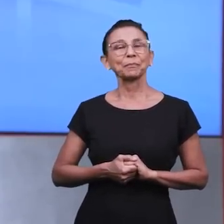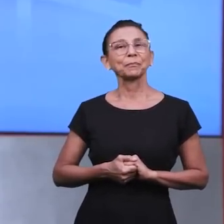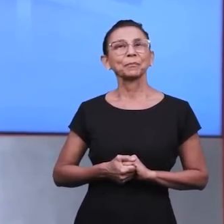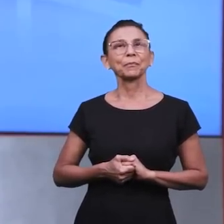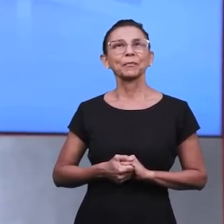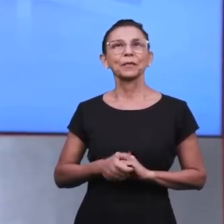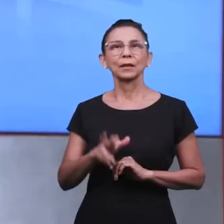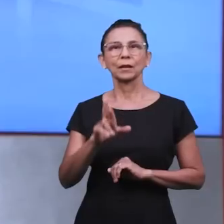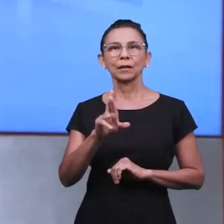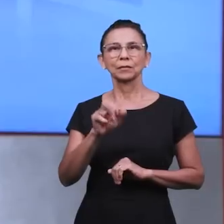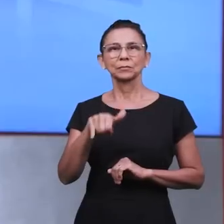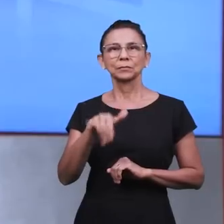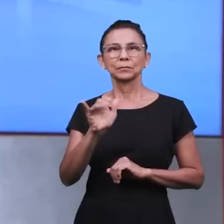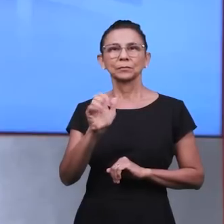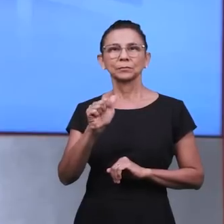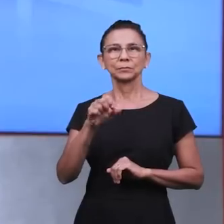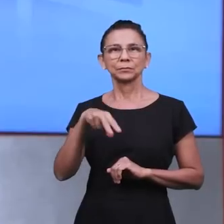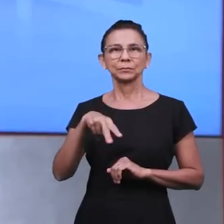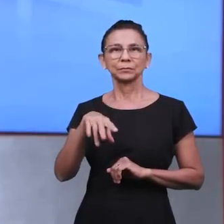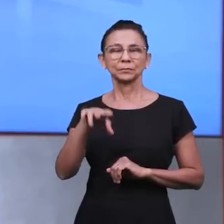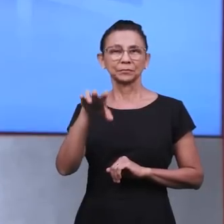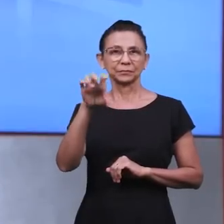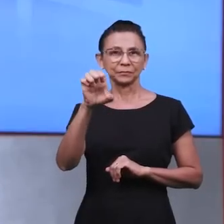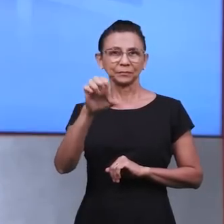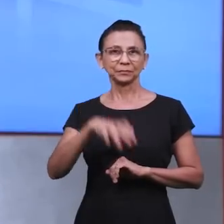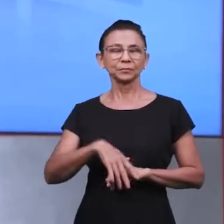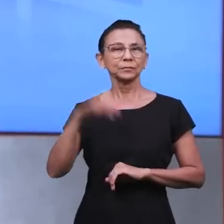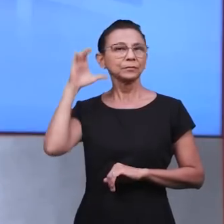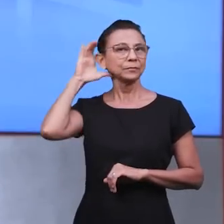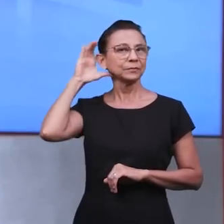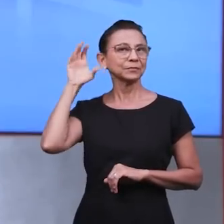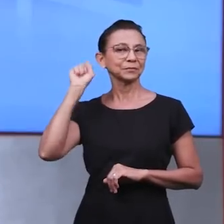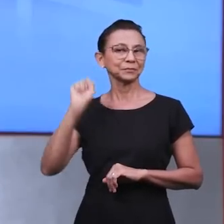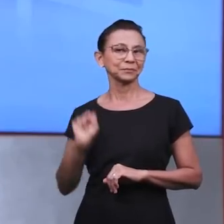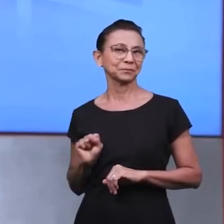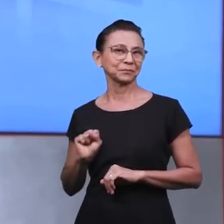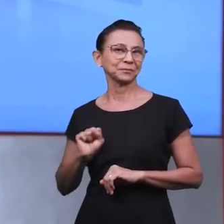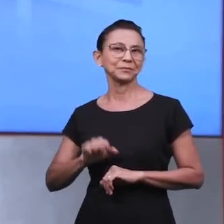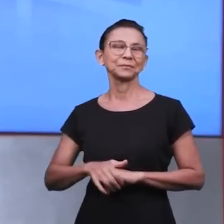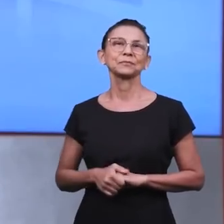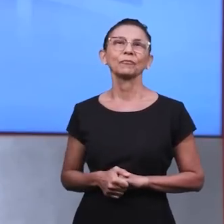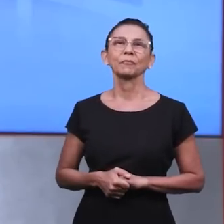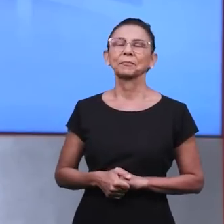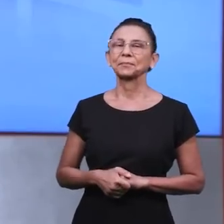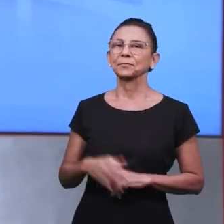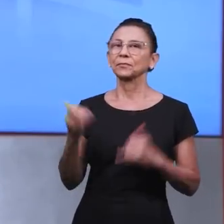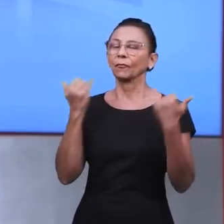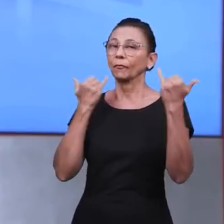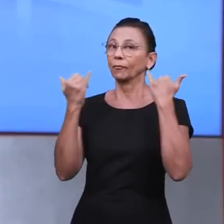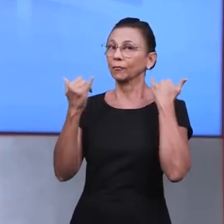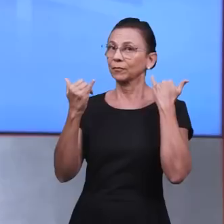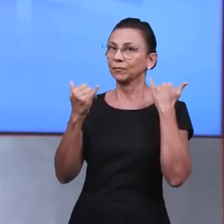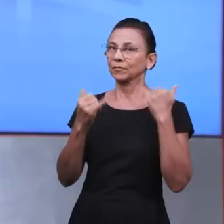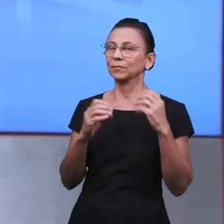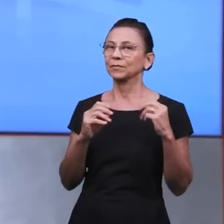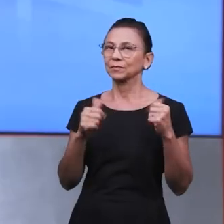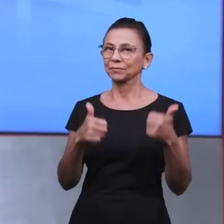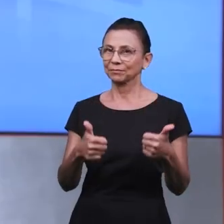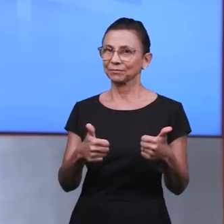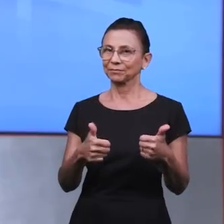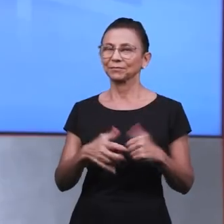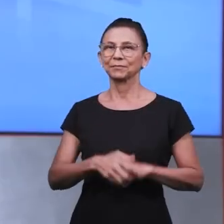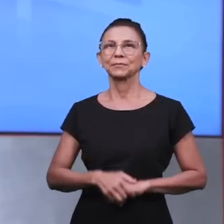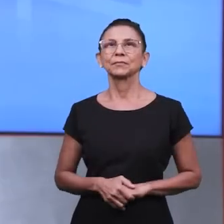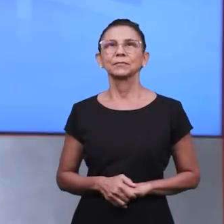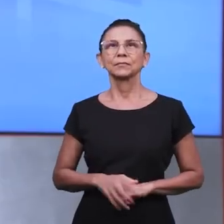Rayane Biezek, do Mato Grosso do Sul. E agora, você, minha irmã, vai trazer as notícias aqui pra gente em primeira mão.